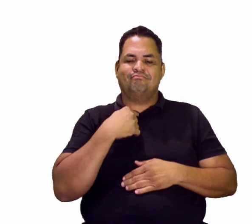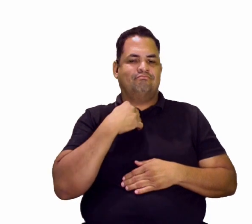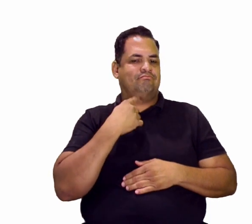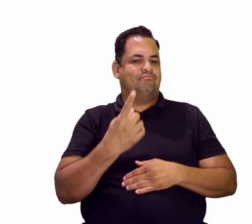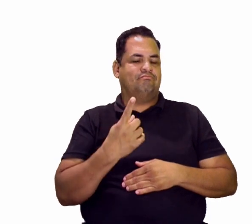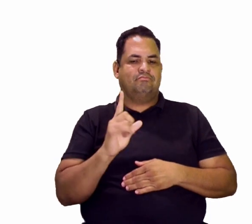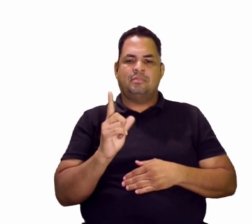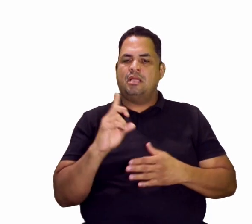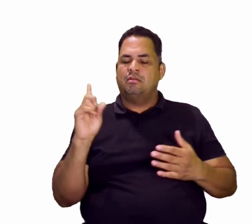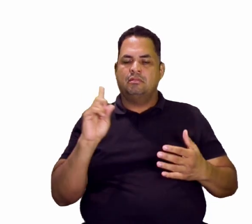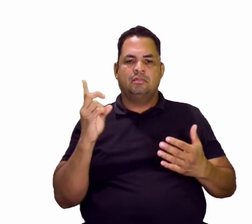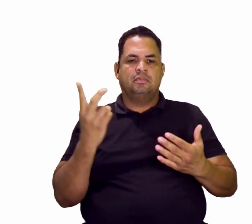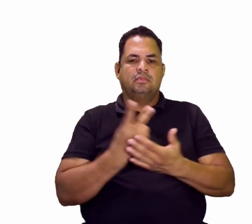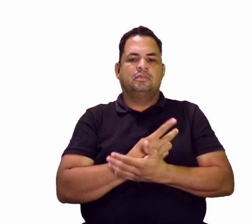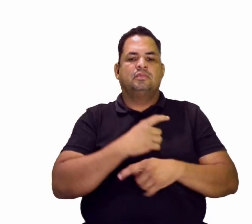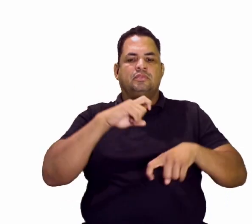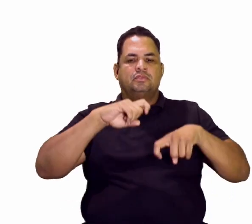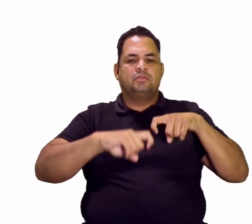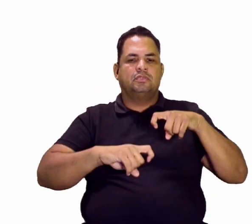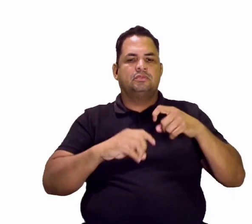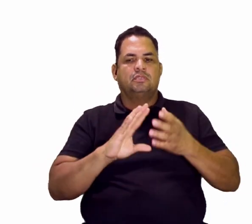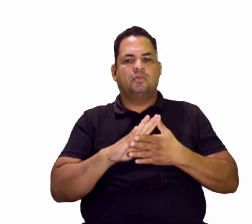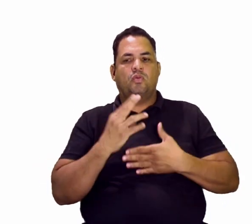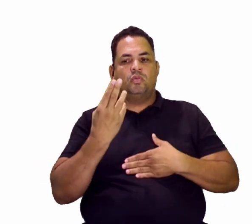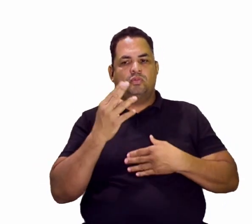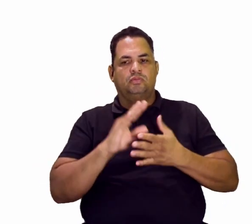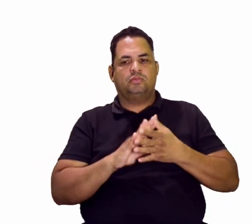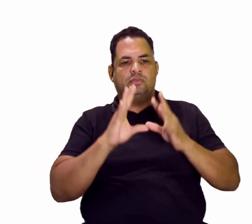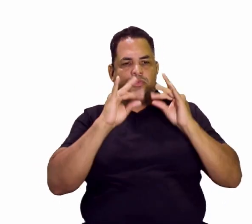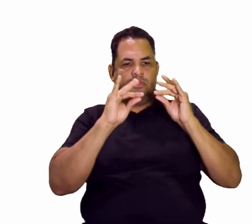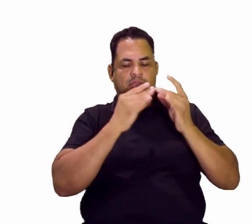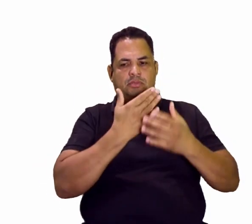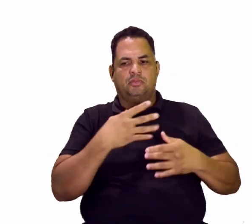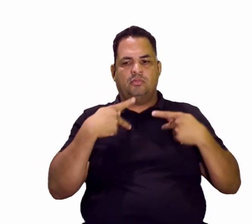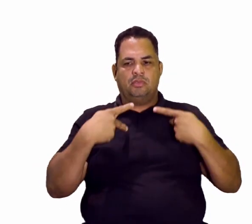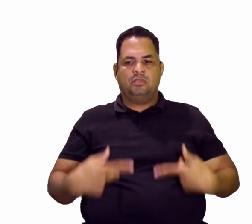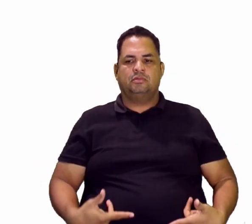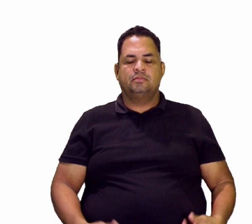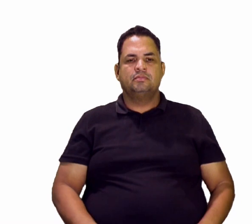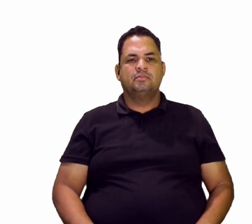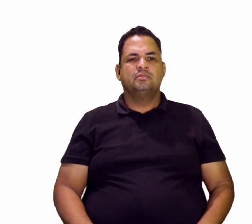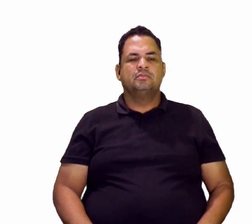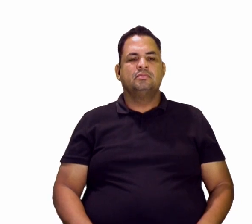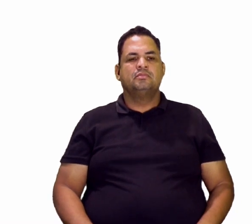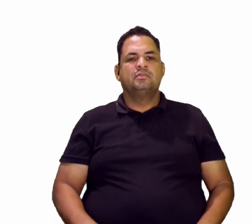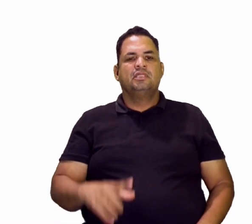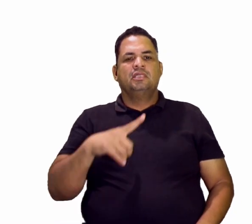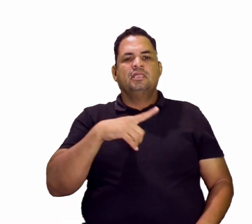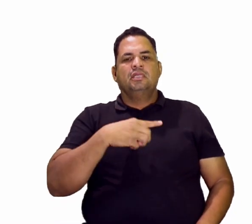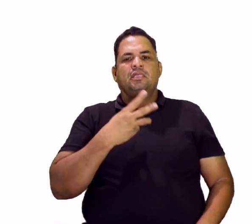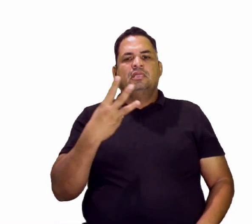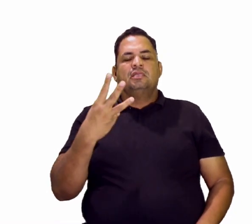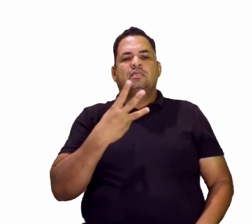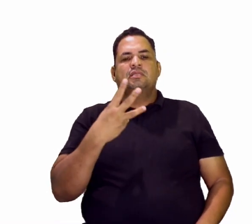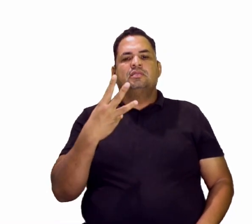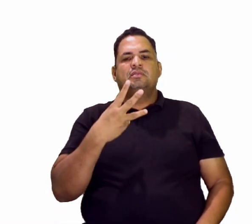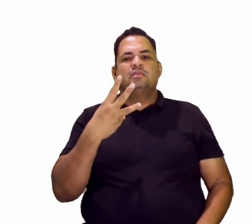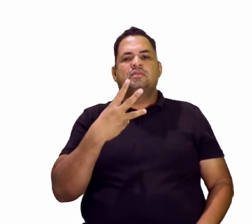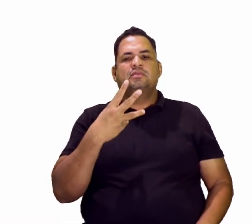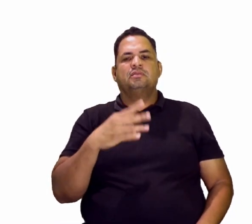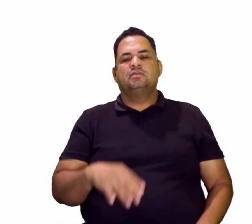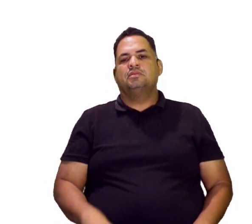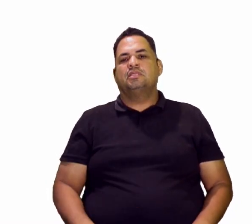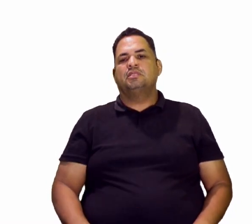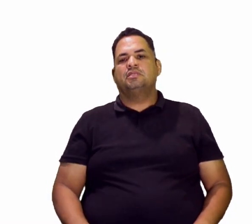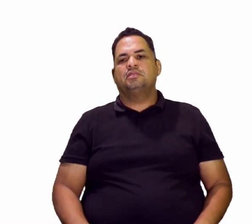Não, tá? Ou via sexual ou por esses fluidos. Tudo bem? Existem 3 tipos de